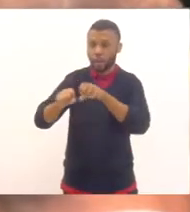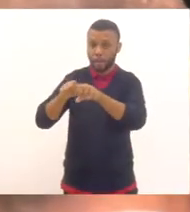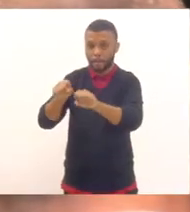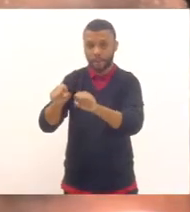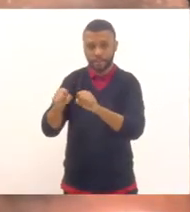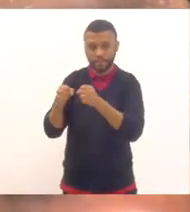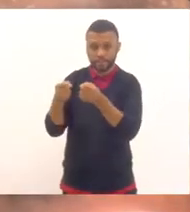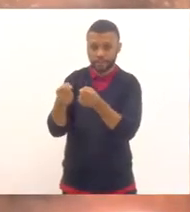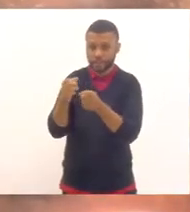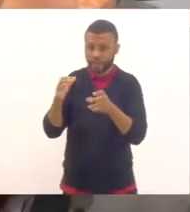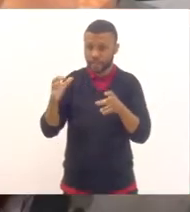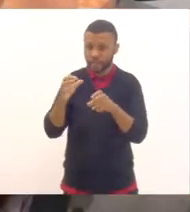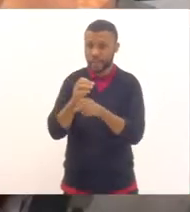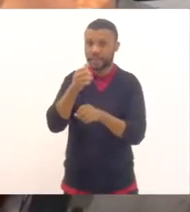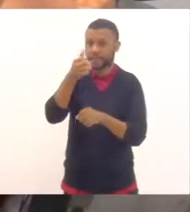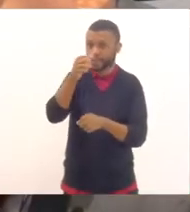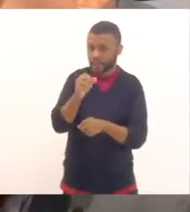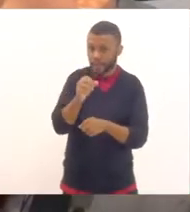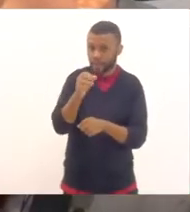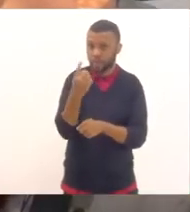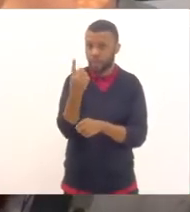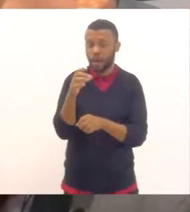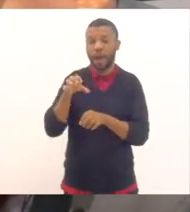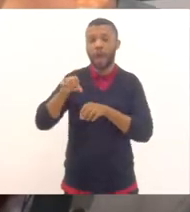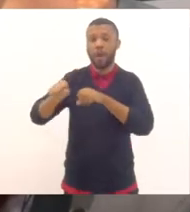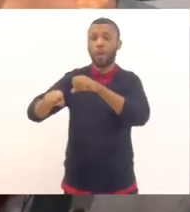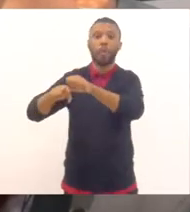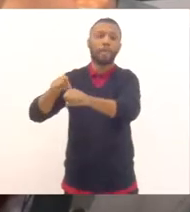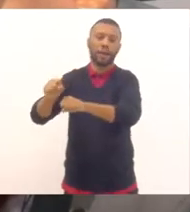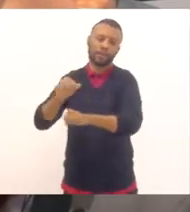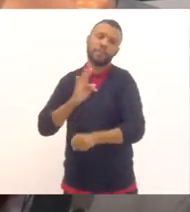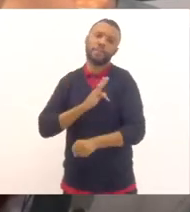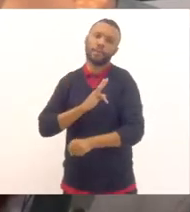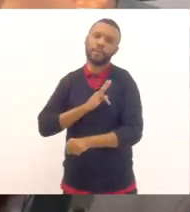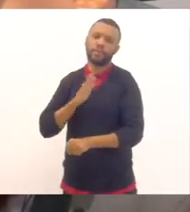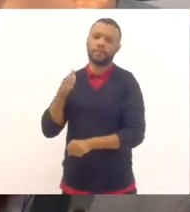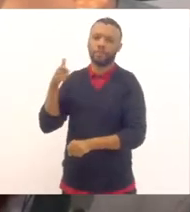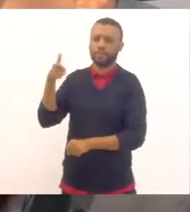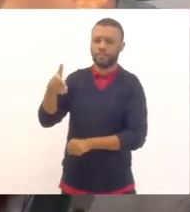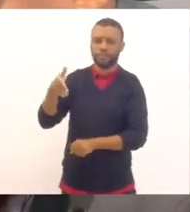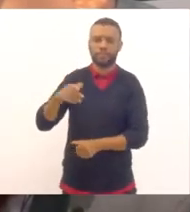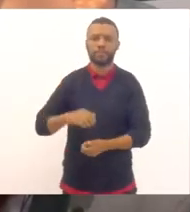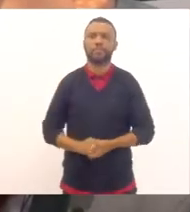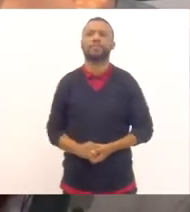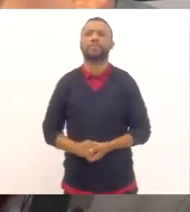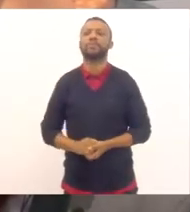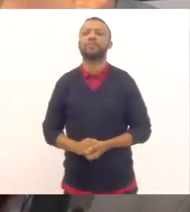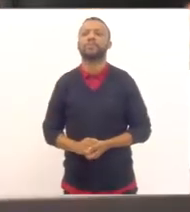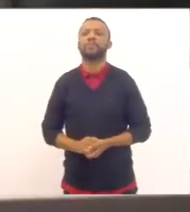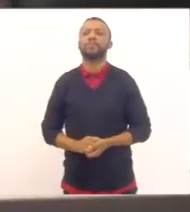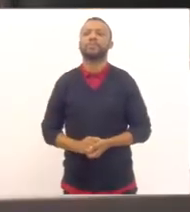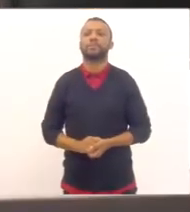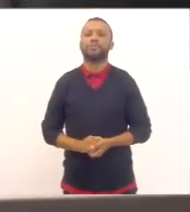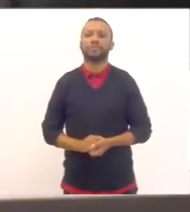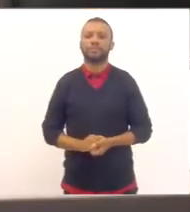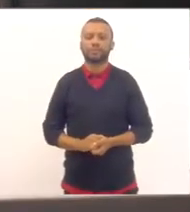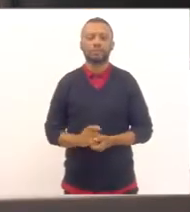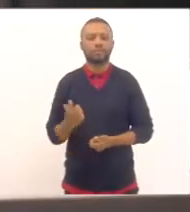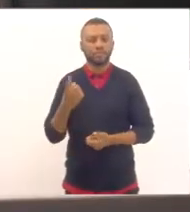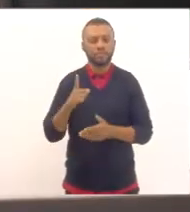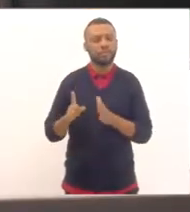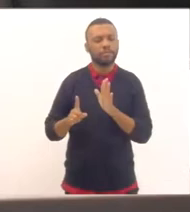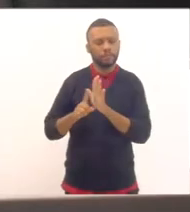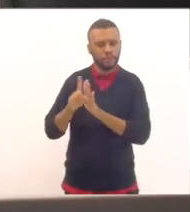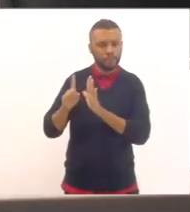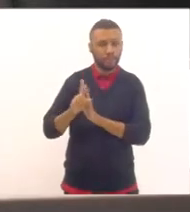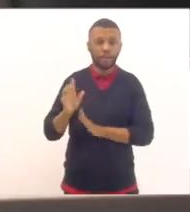Estações uma vem uma ocupada permanentemente permanentemente pela prática então ainda fazendo